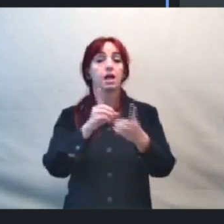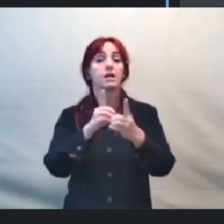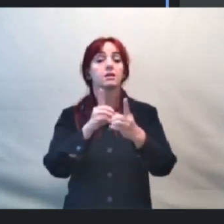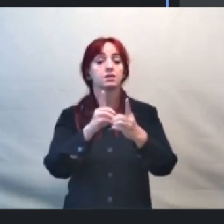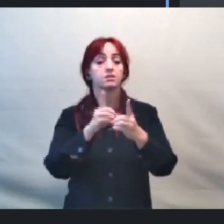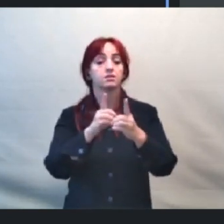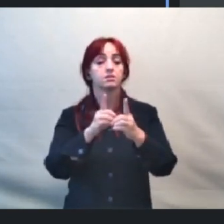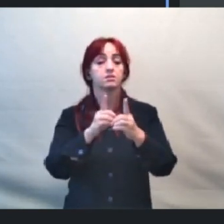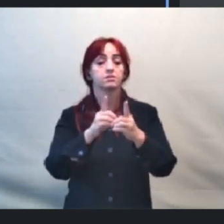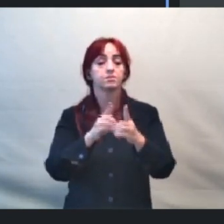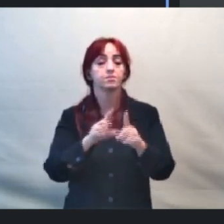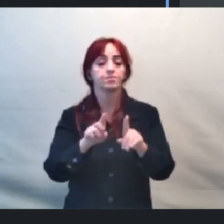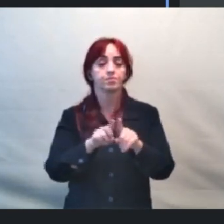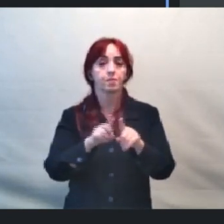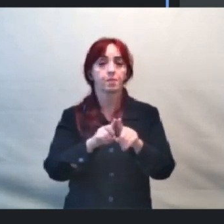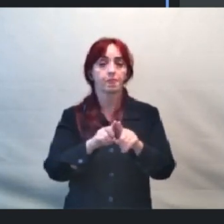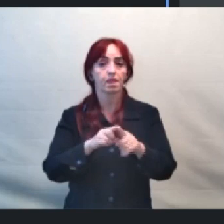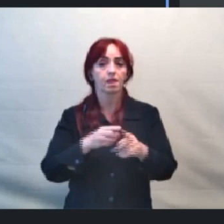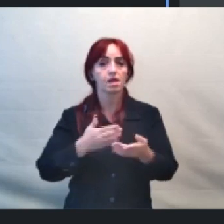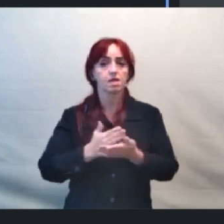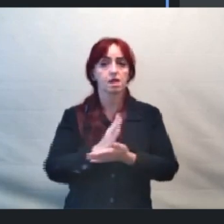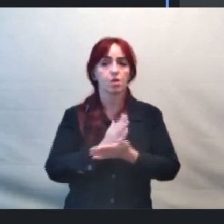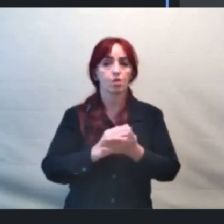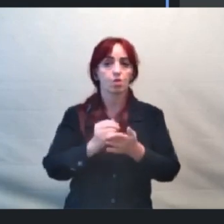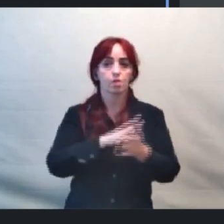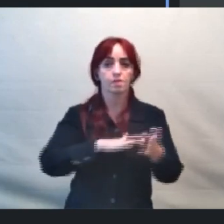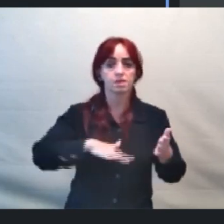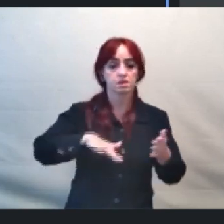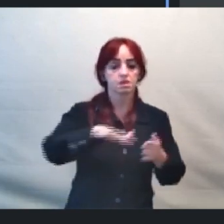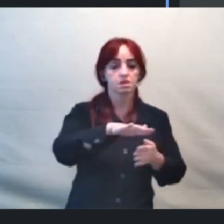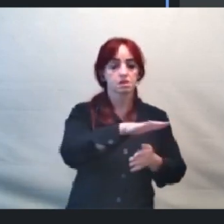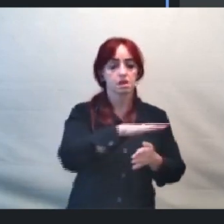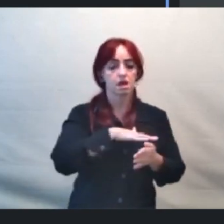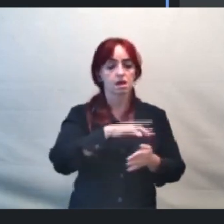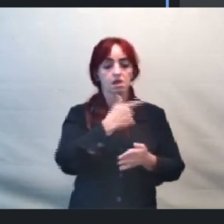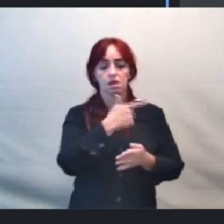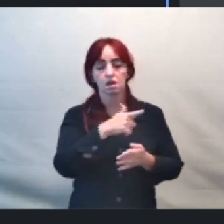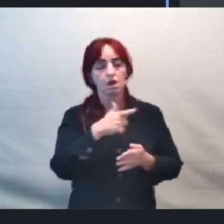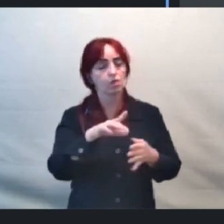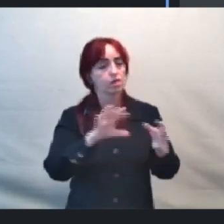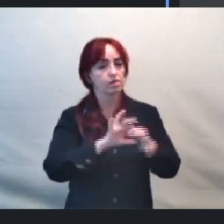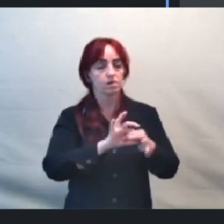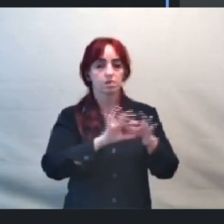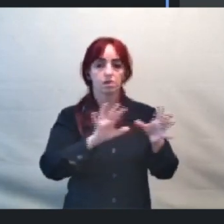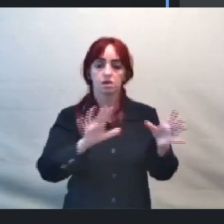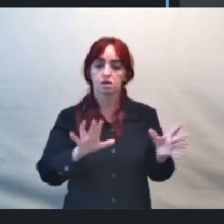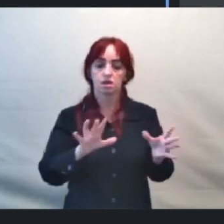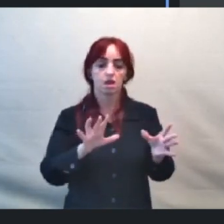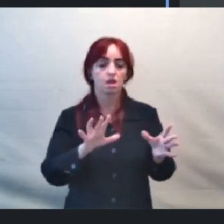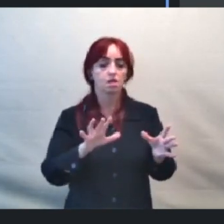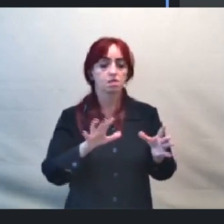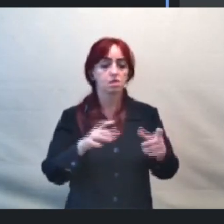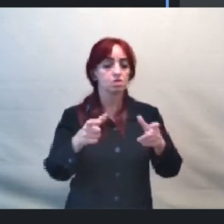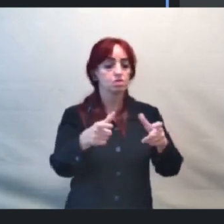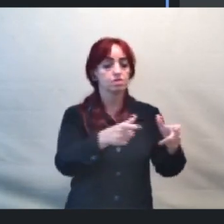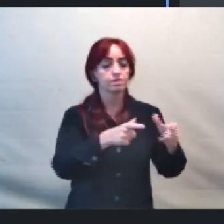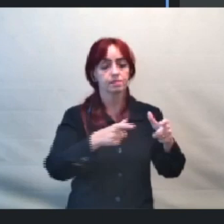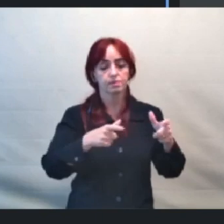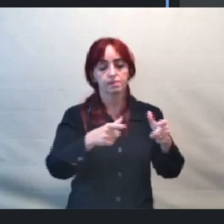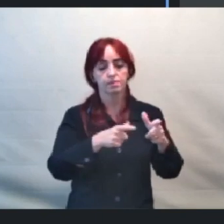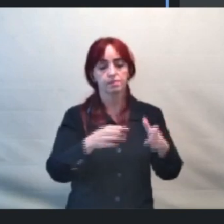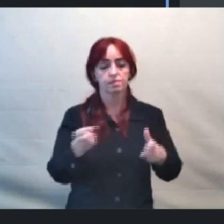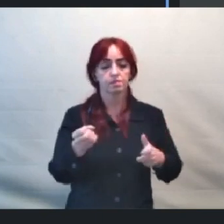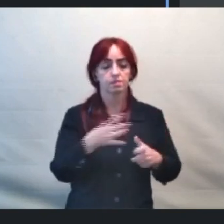e em algumas áreas a gente tem a situação de apagão, mas a gente não teve disponibilização de terrenos para